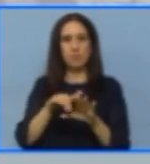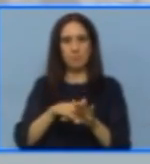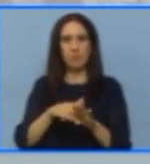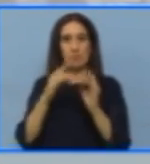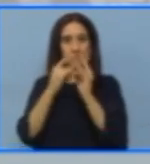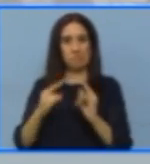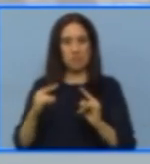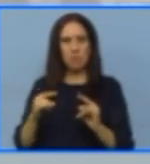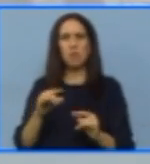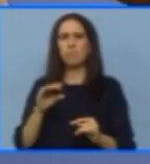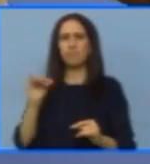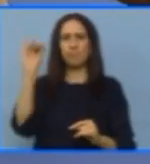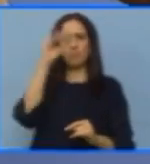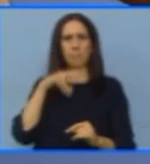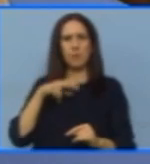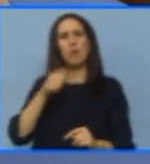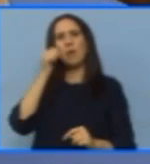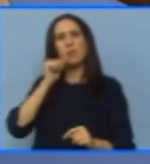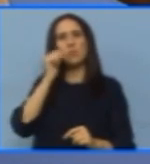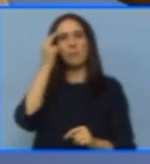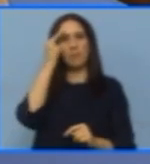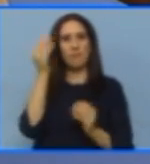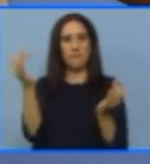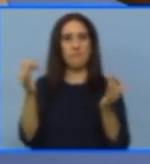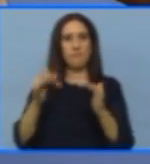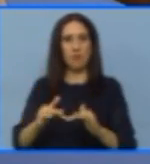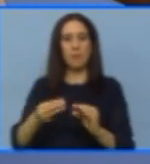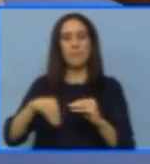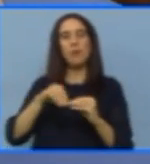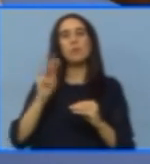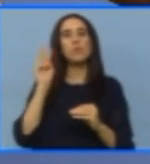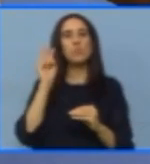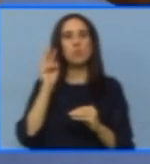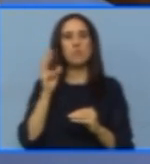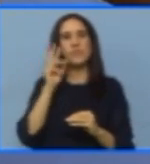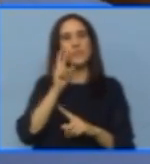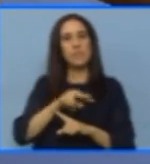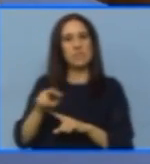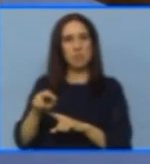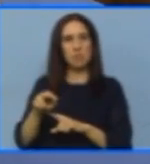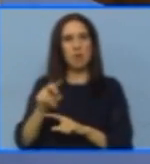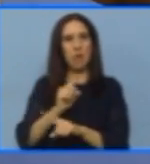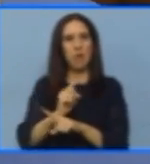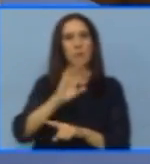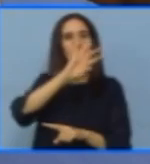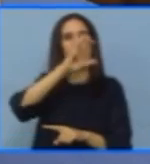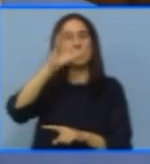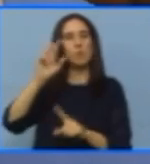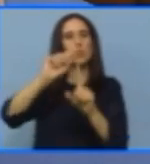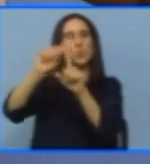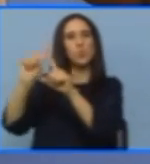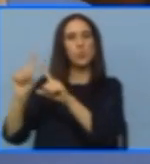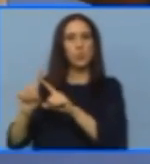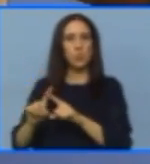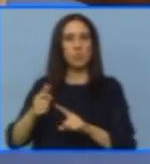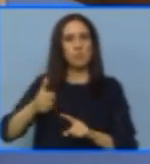pontos do país, vêm dos Açores, vêm da Madeira, e temos também os escuteiros que nos vêm visitar de outros países,